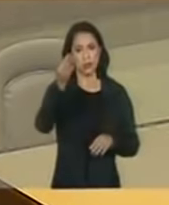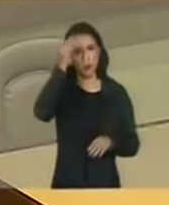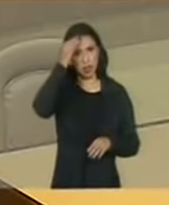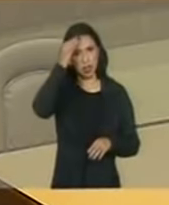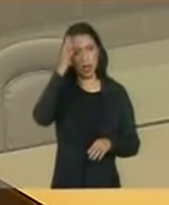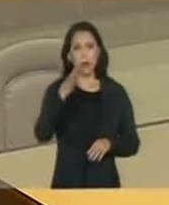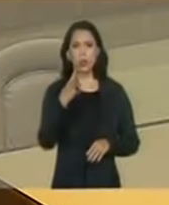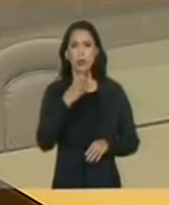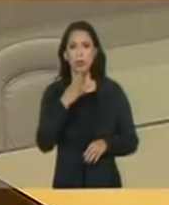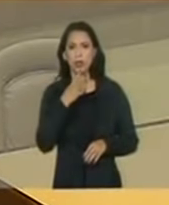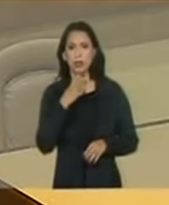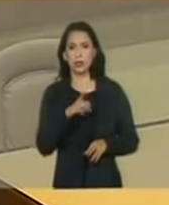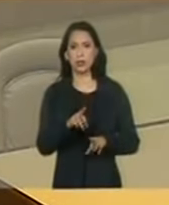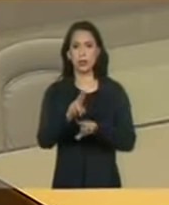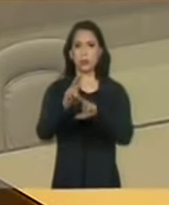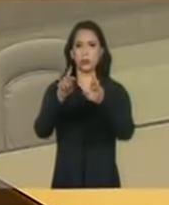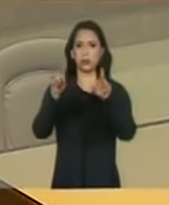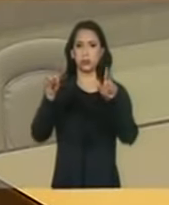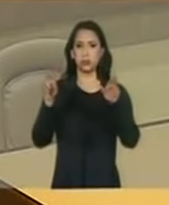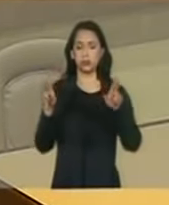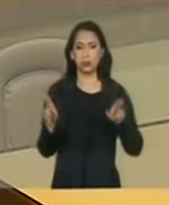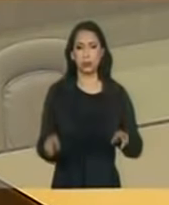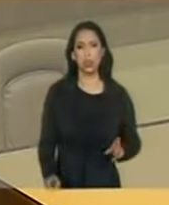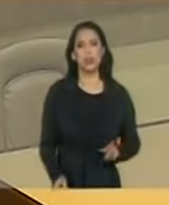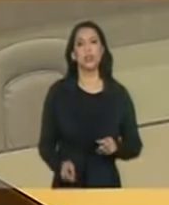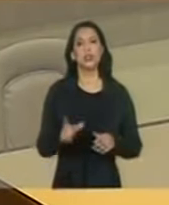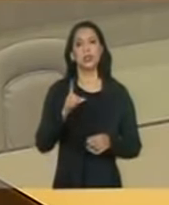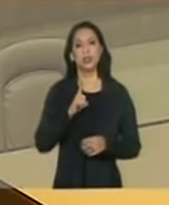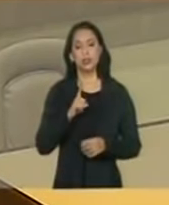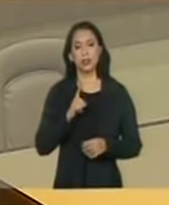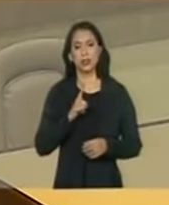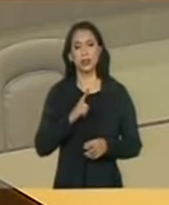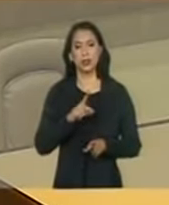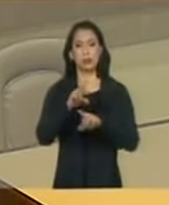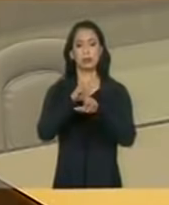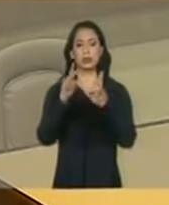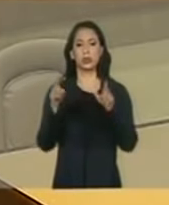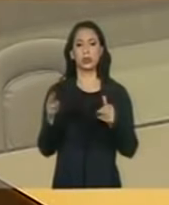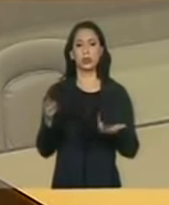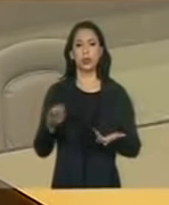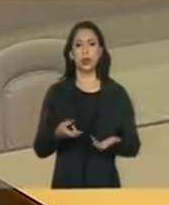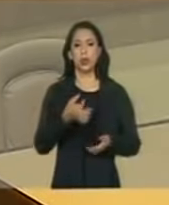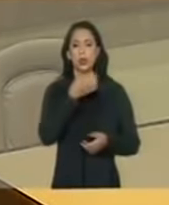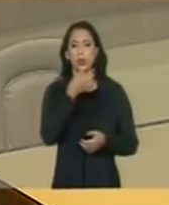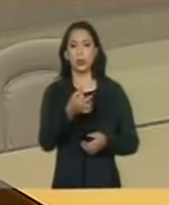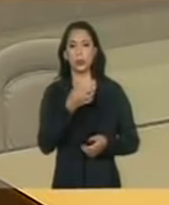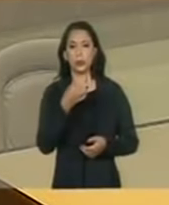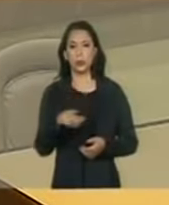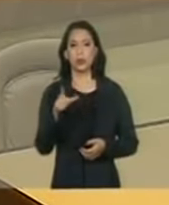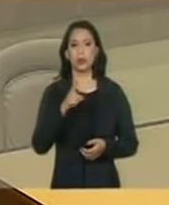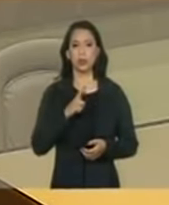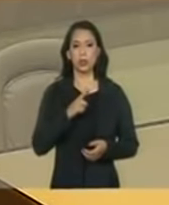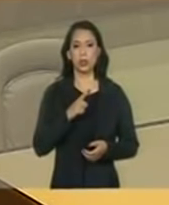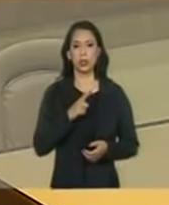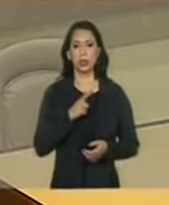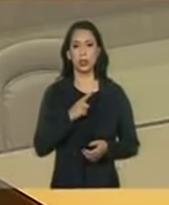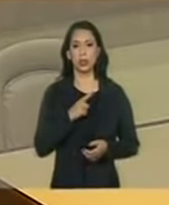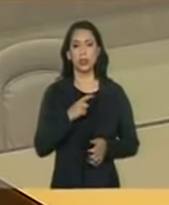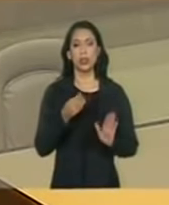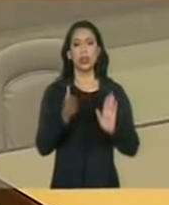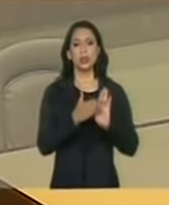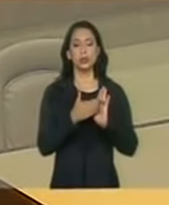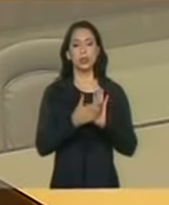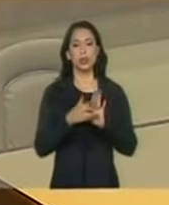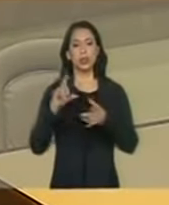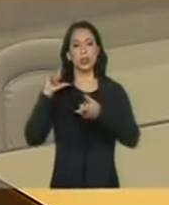opções que se lhe ofereceram das diversas posições existentes tanto do plano da nossa tradição